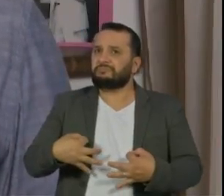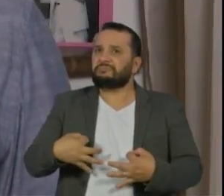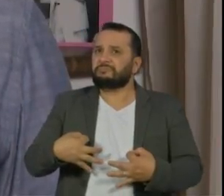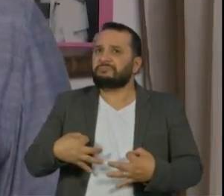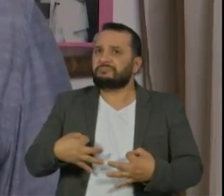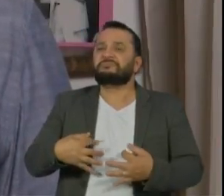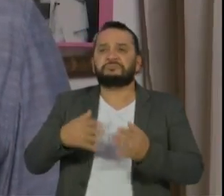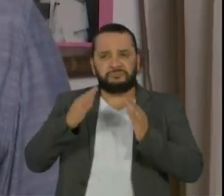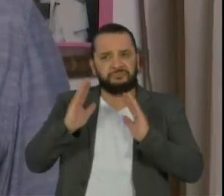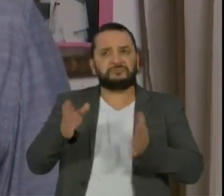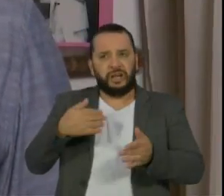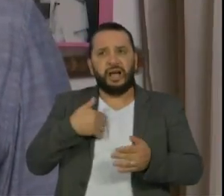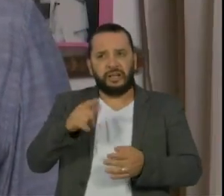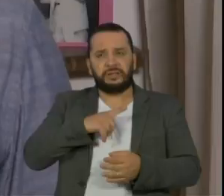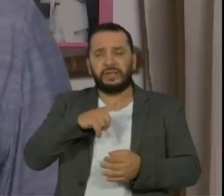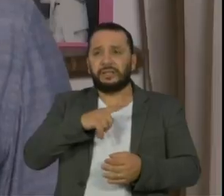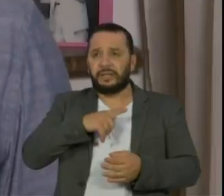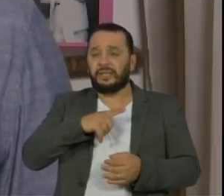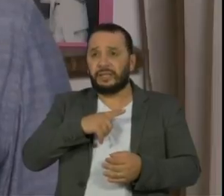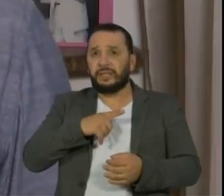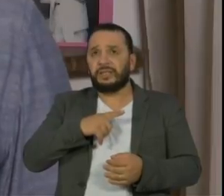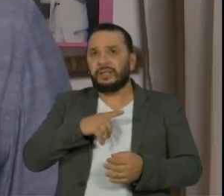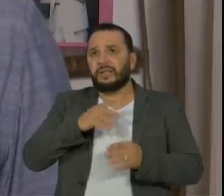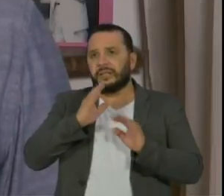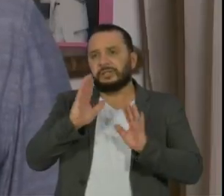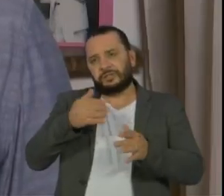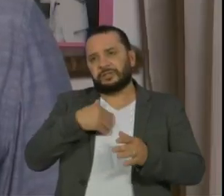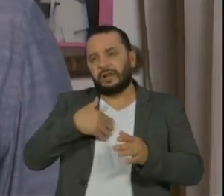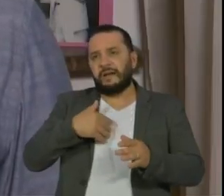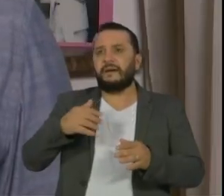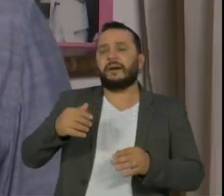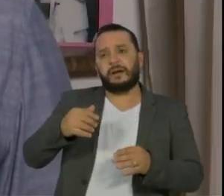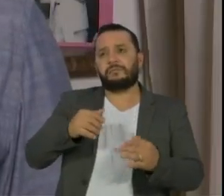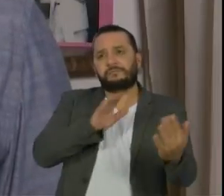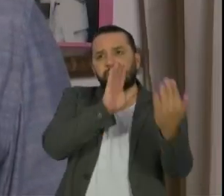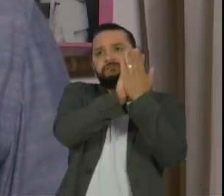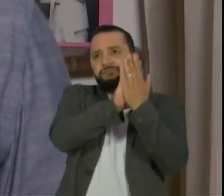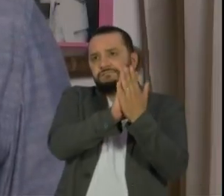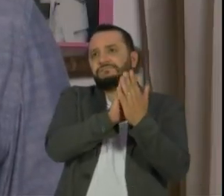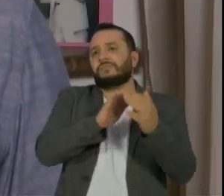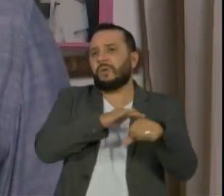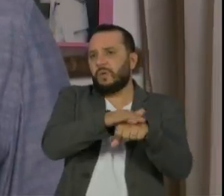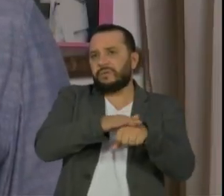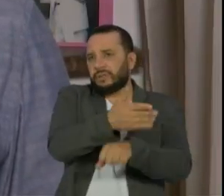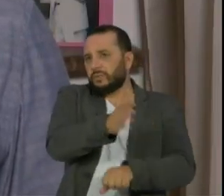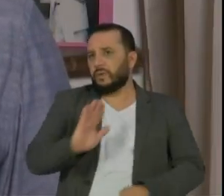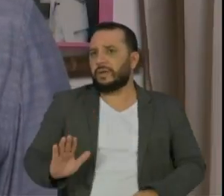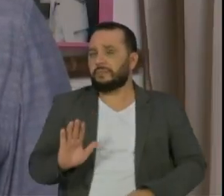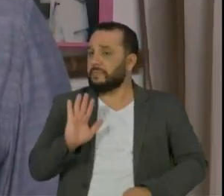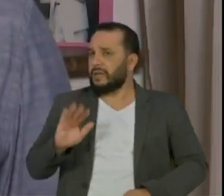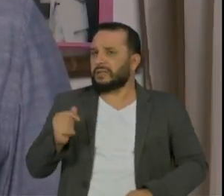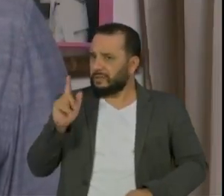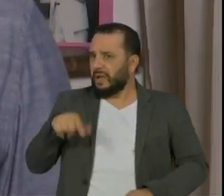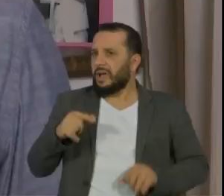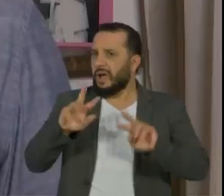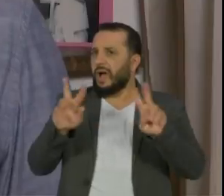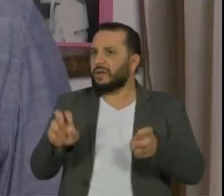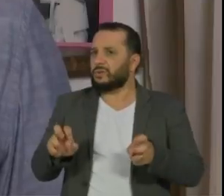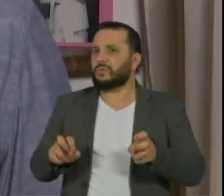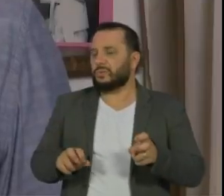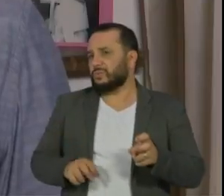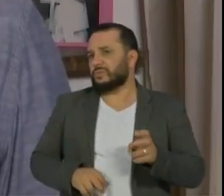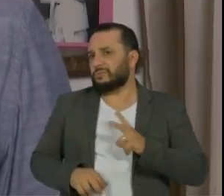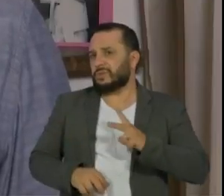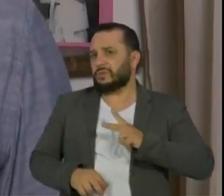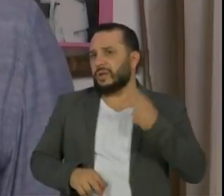me envolvido e me engajado em alguma situação. Mas eu, de novo, acho que esse é um assunto muito... Não é um assunto que parte